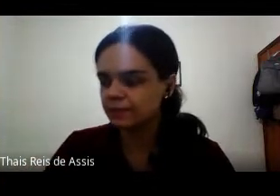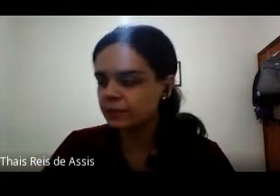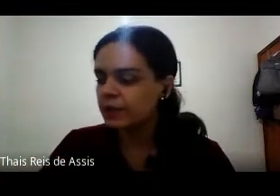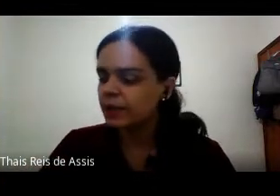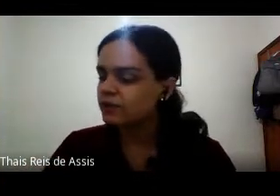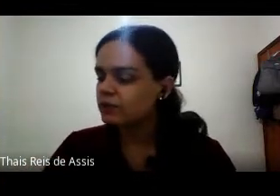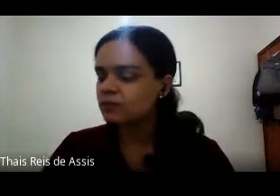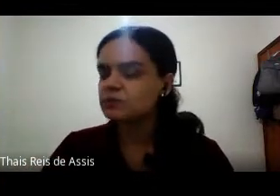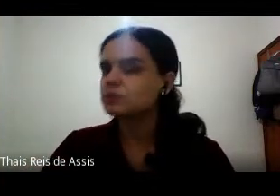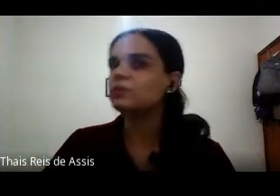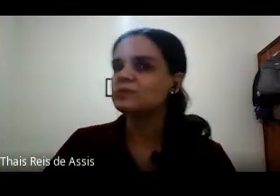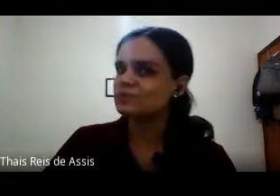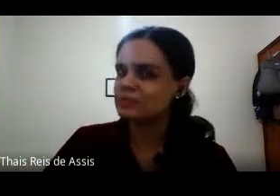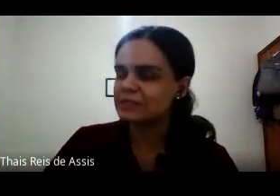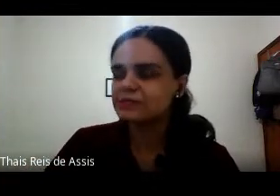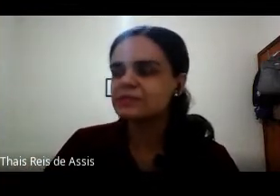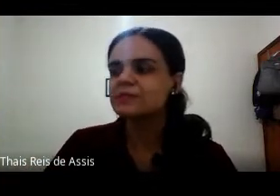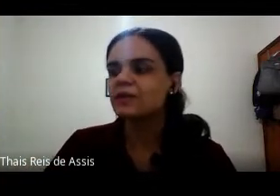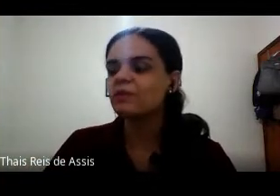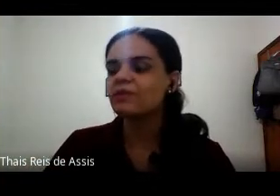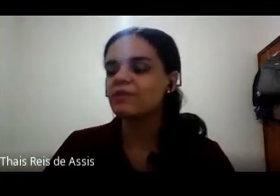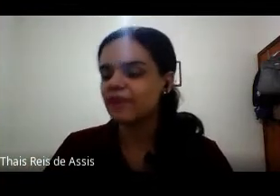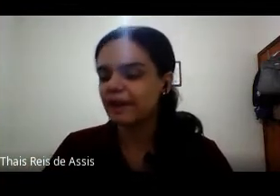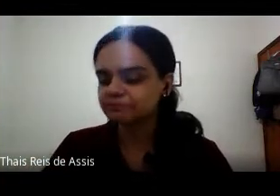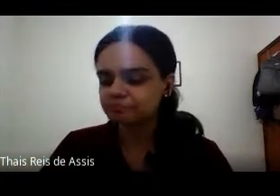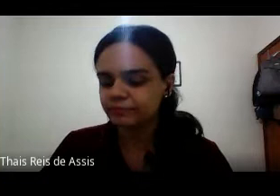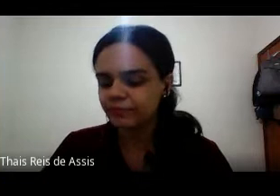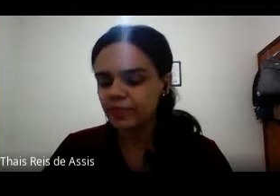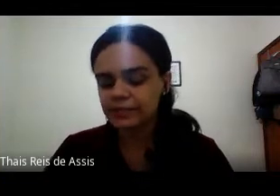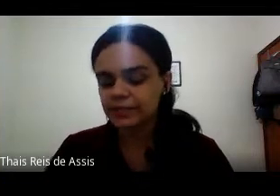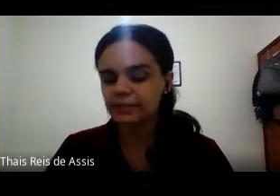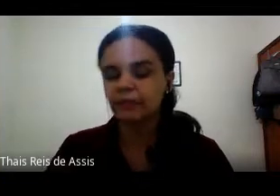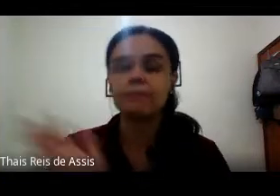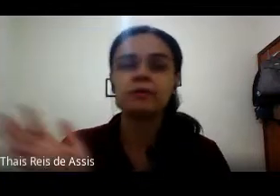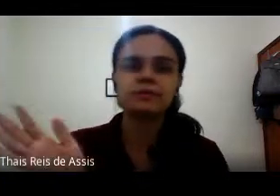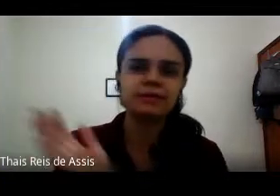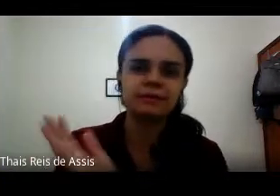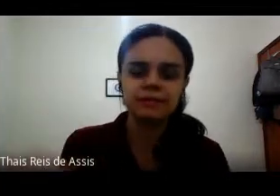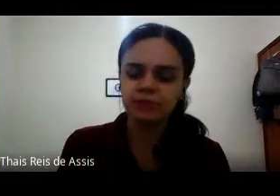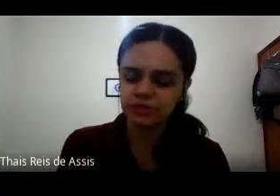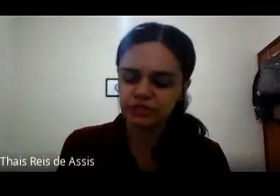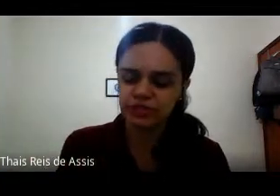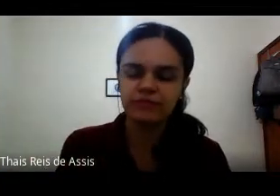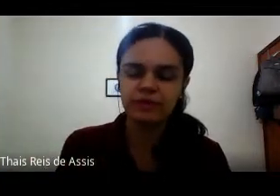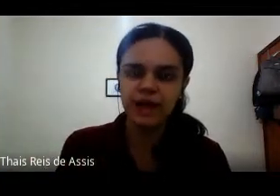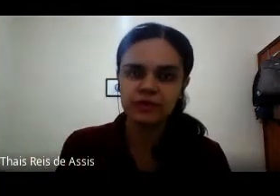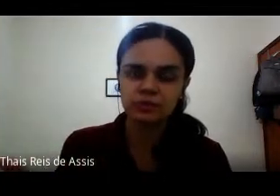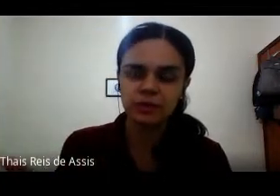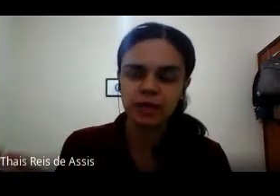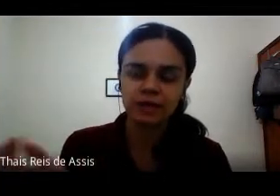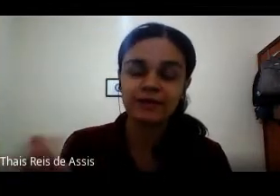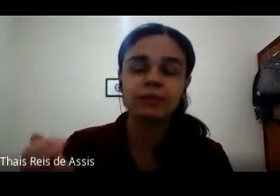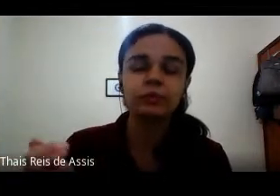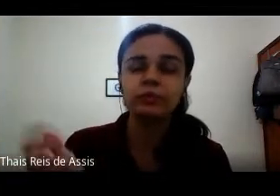básica. Evoluímos muito nos últimos anos. Não sei como que vai ficar essa questão agora pós-pandemia, porque a gente teve casos